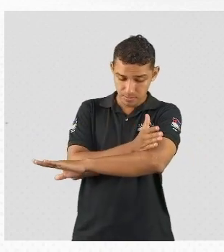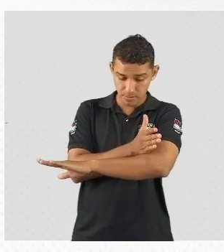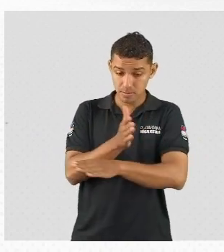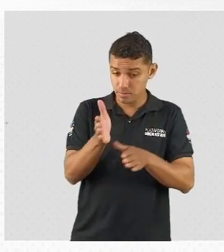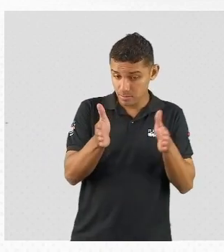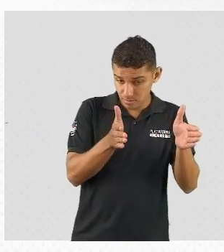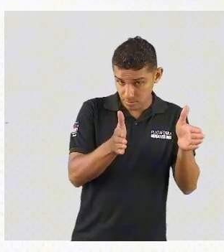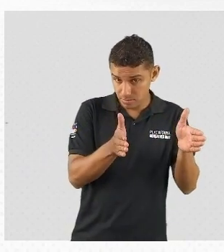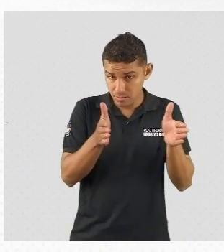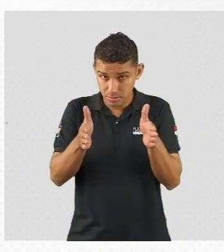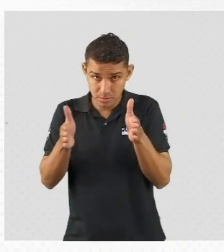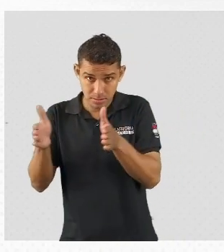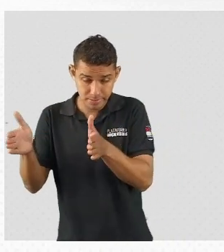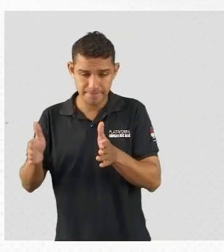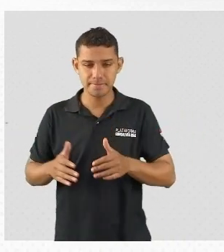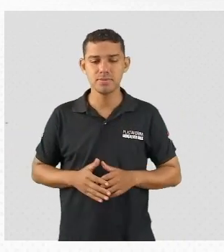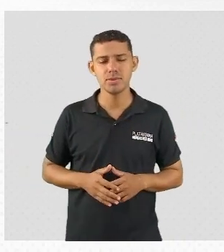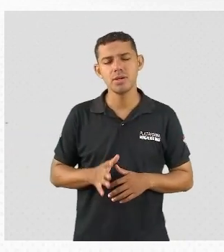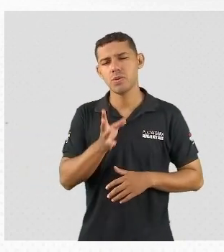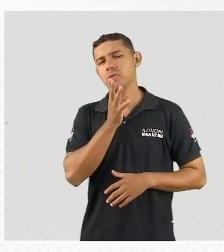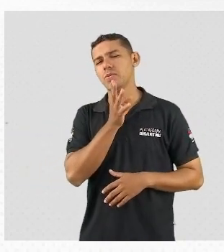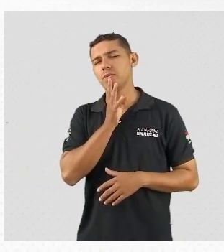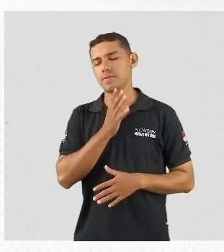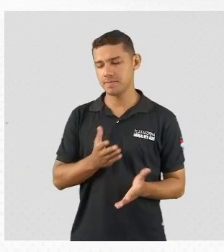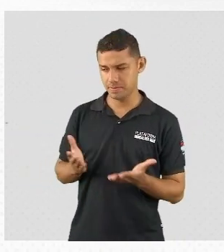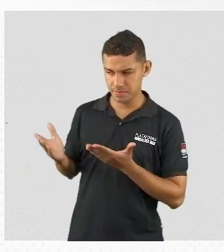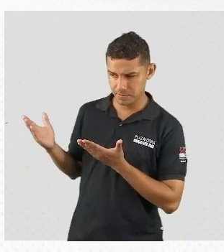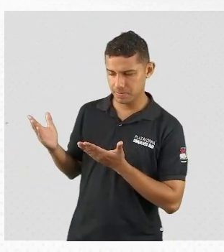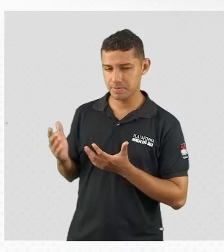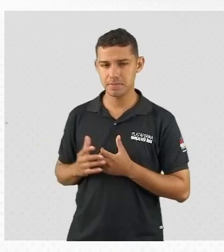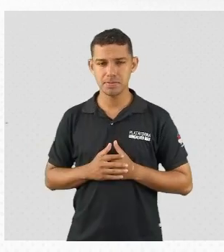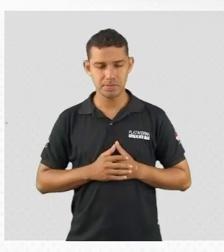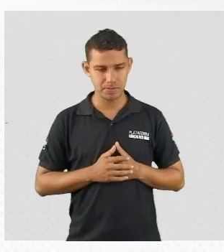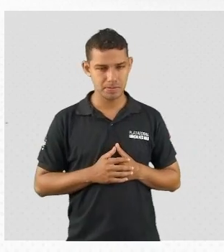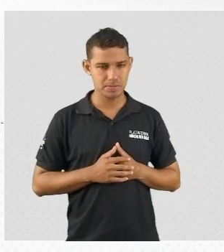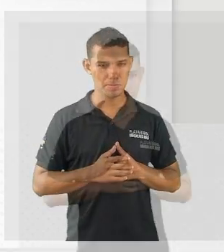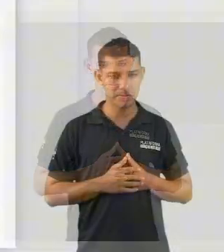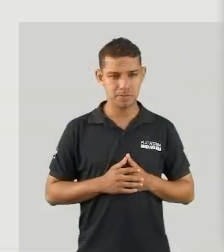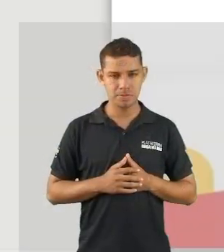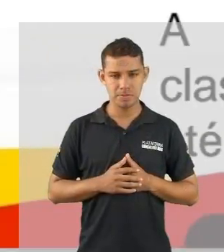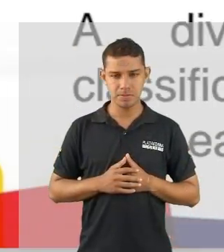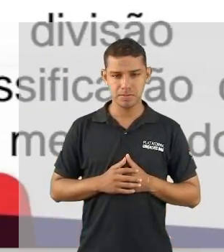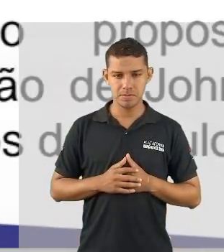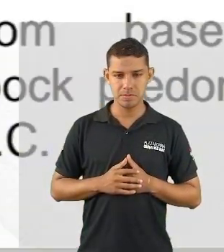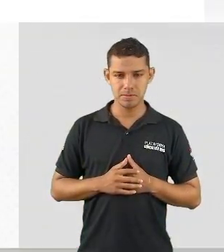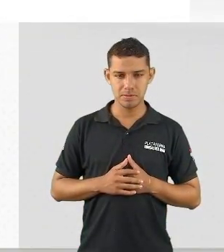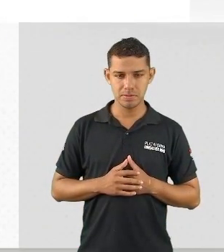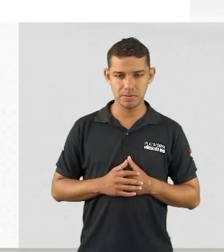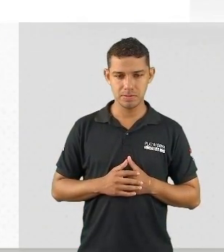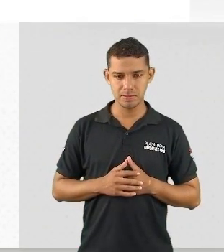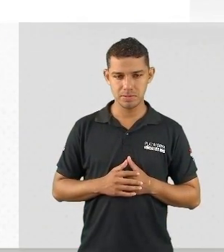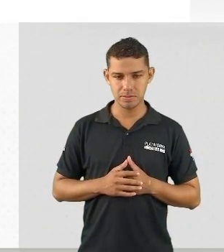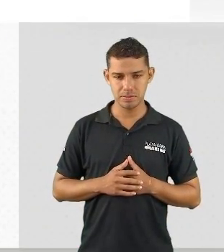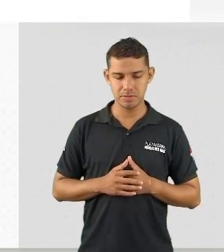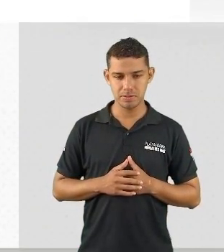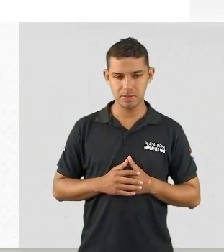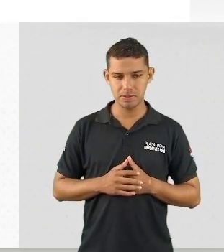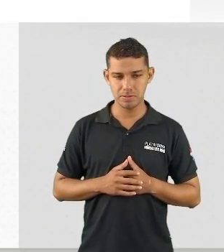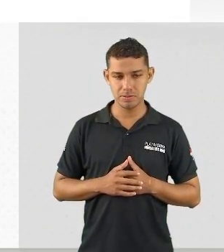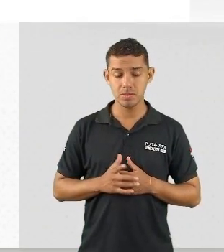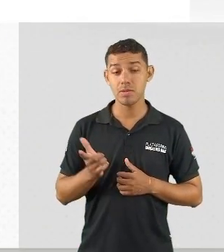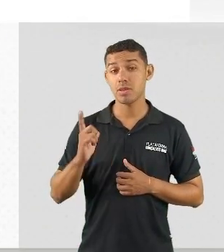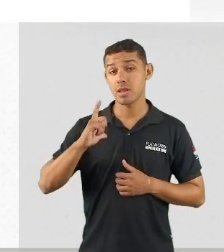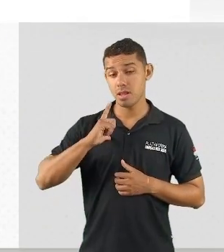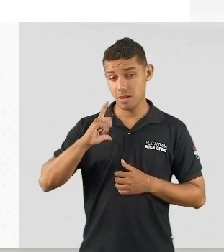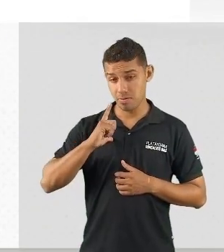da pré-história. Então, vamos conhecer esses momentos ou esses períodos da pré-história. Então, nós temos